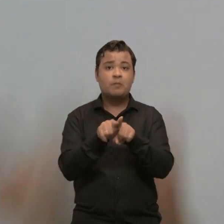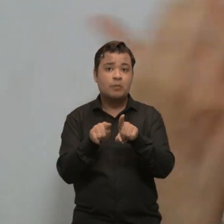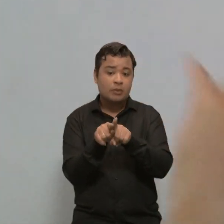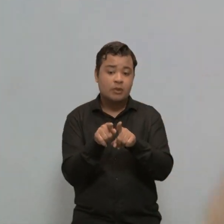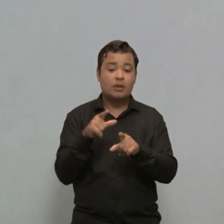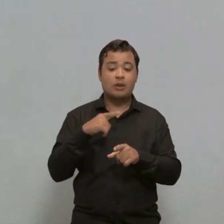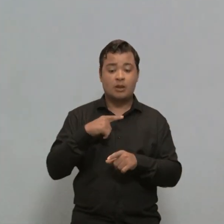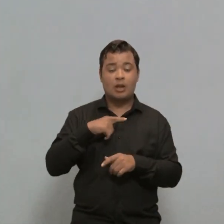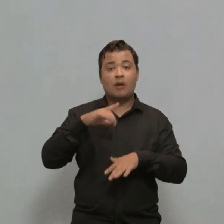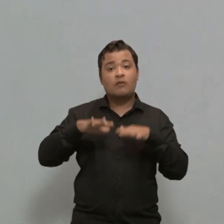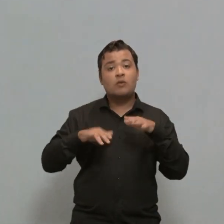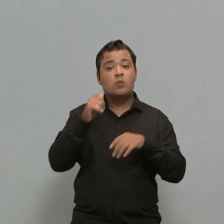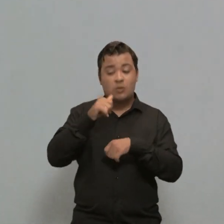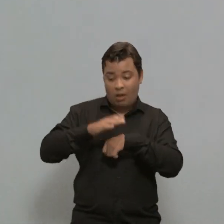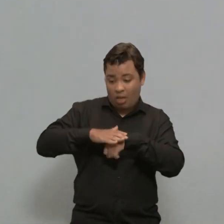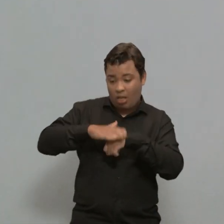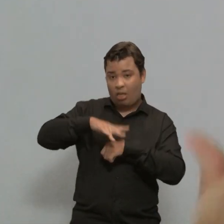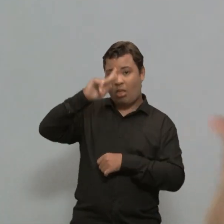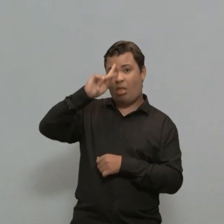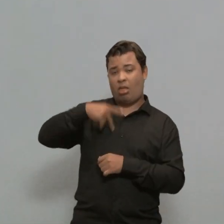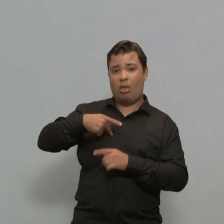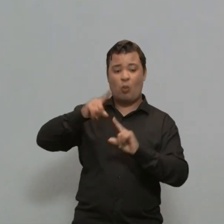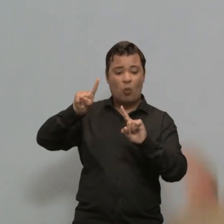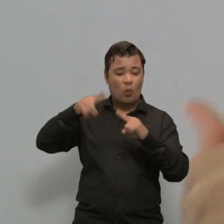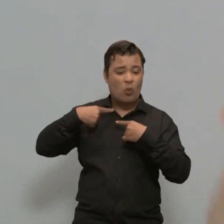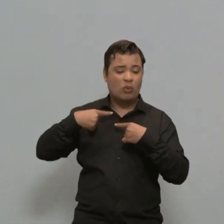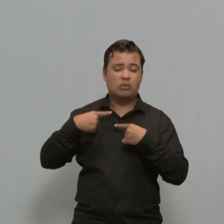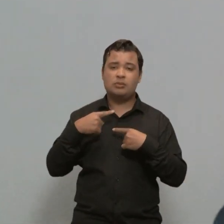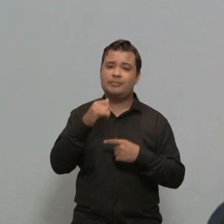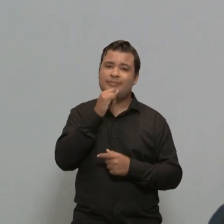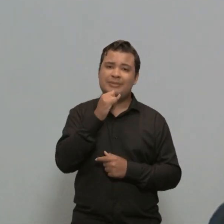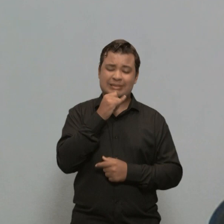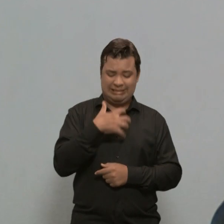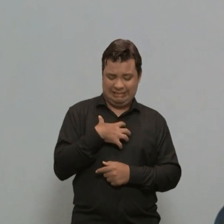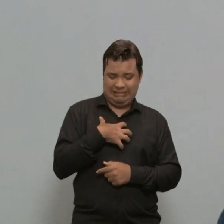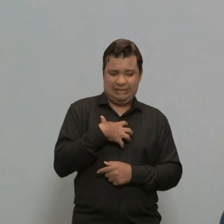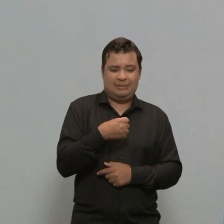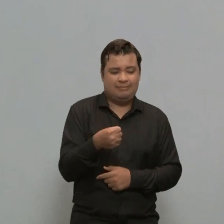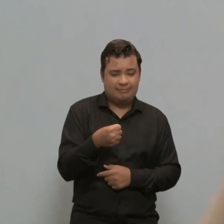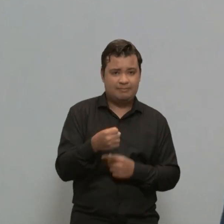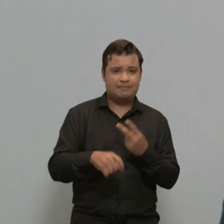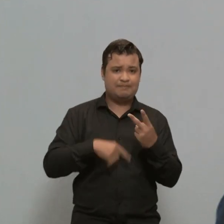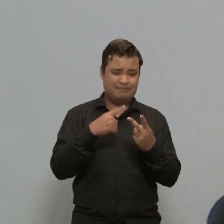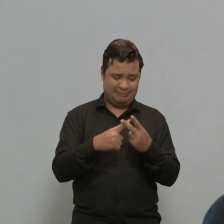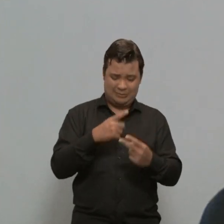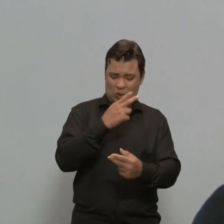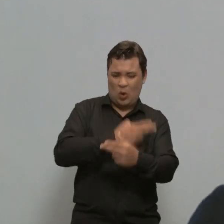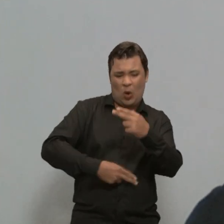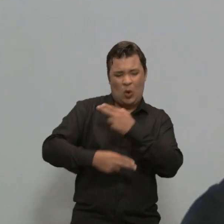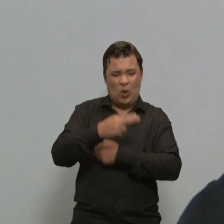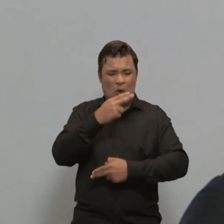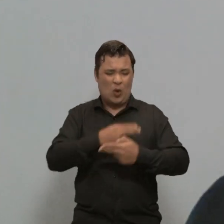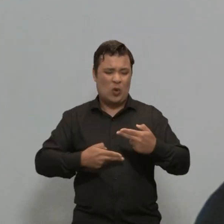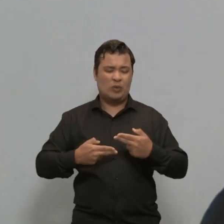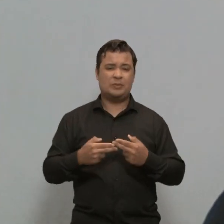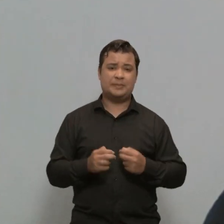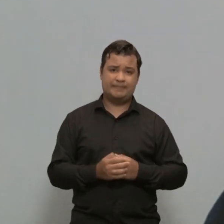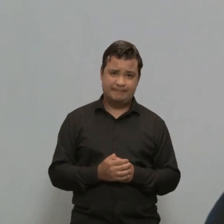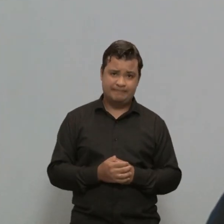que as mulheres cometem contra elas mesmas, como as tentativas de suicídio e automutilações. Então, esse